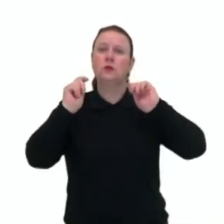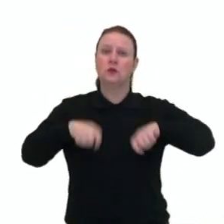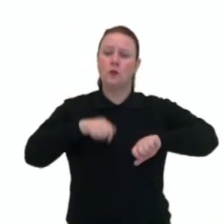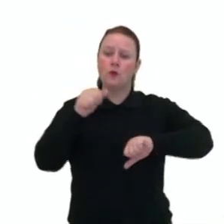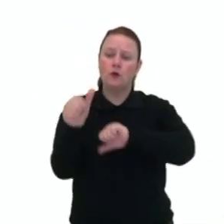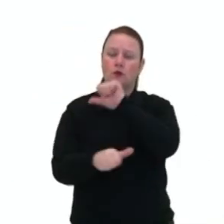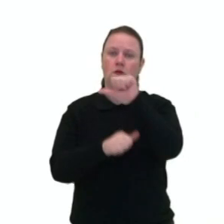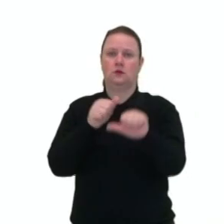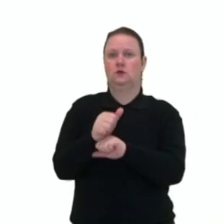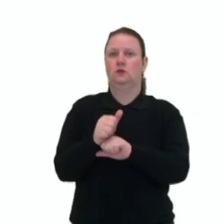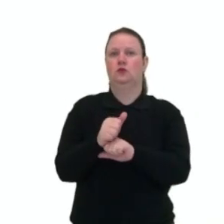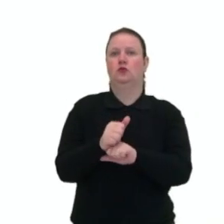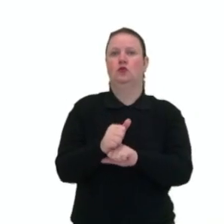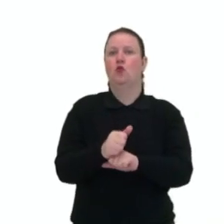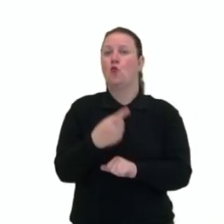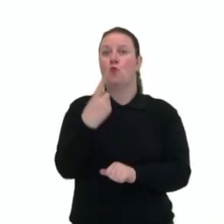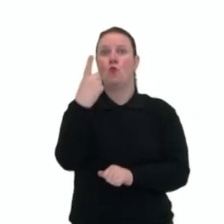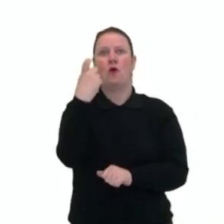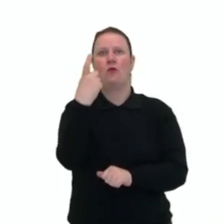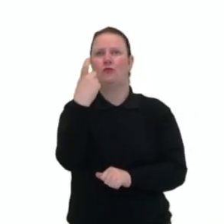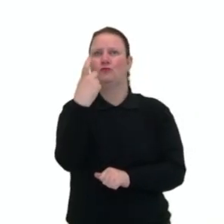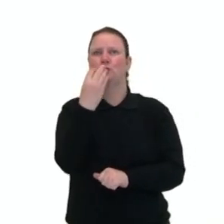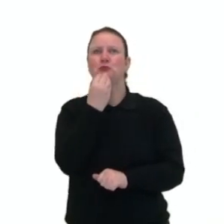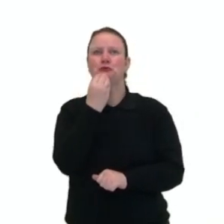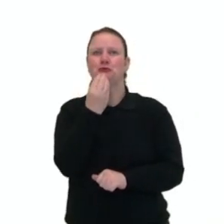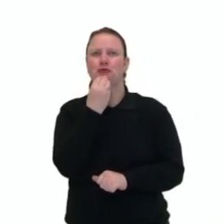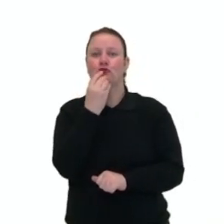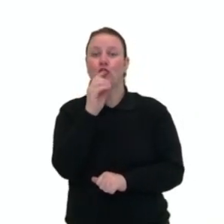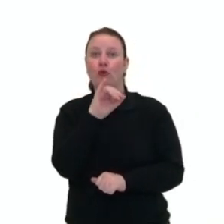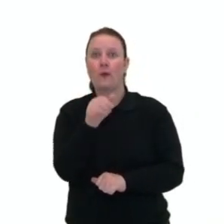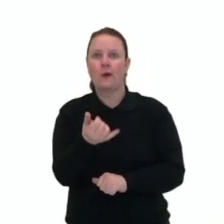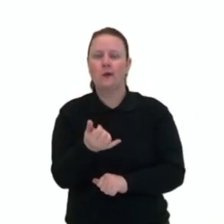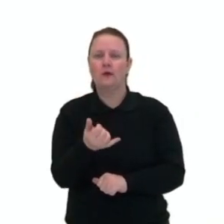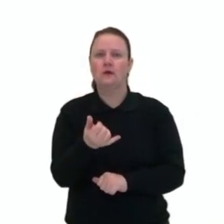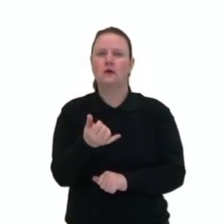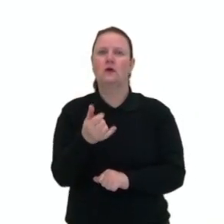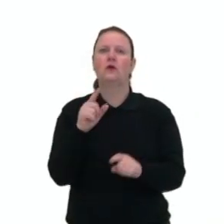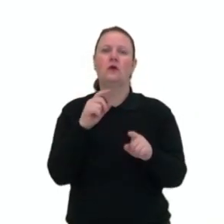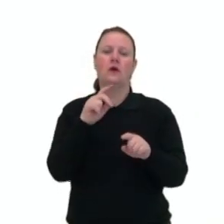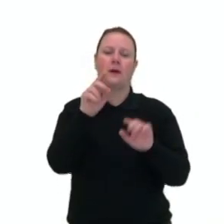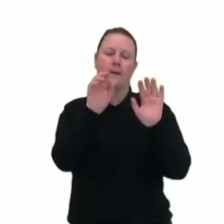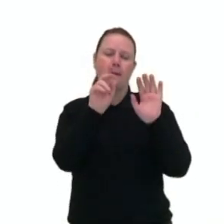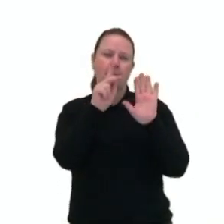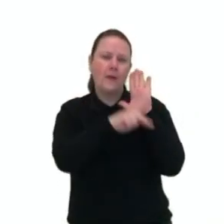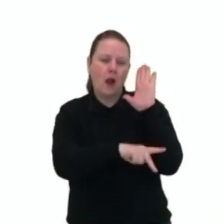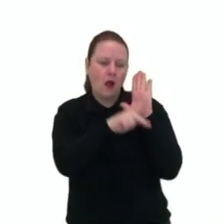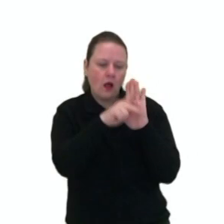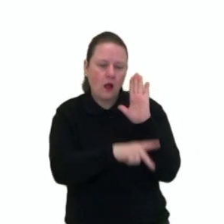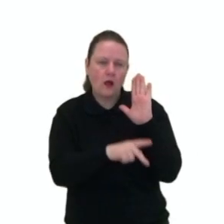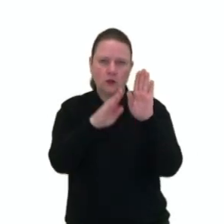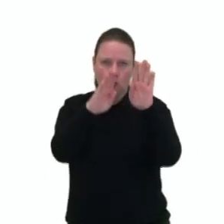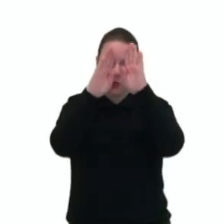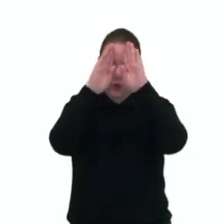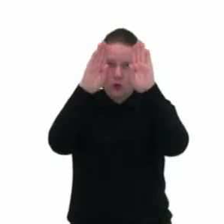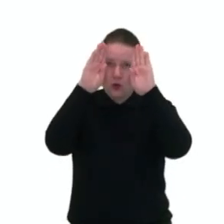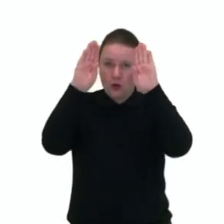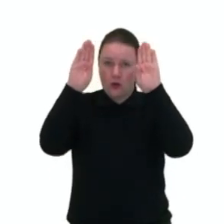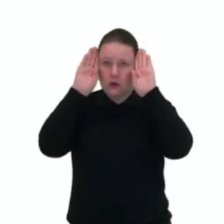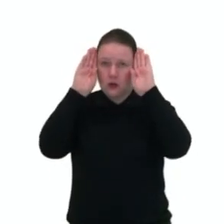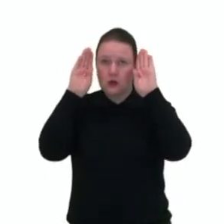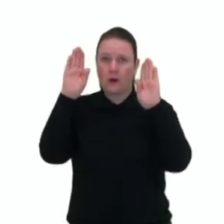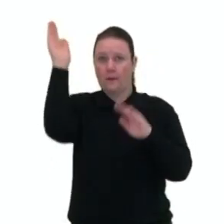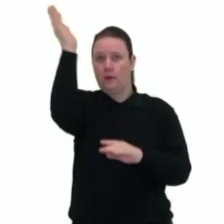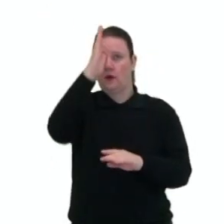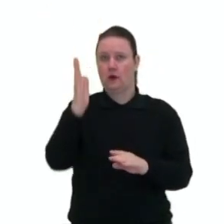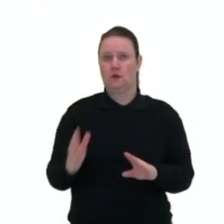um só tiro. O novo presidente, então, lançou o chamado Plano Collor, ou Plano Brasil